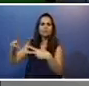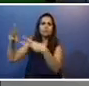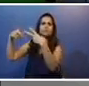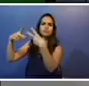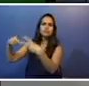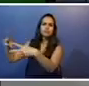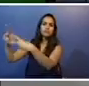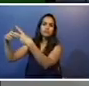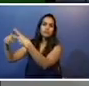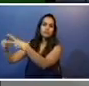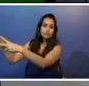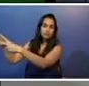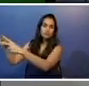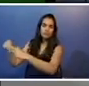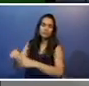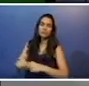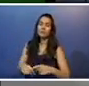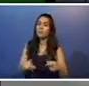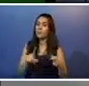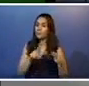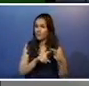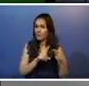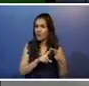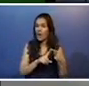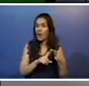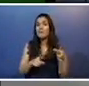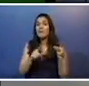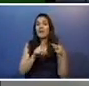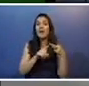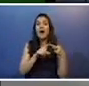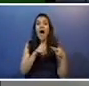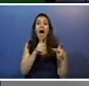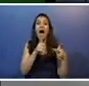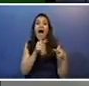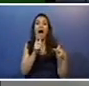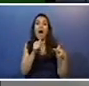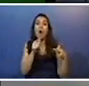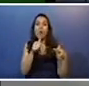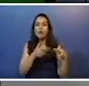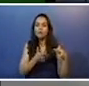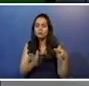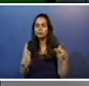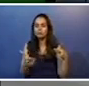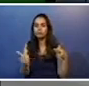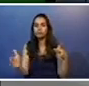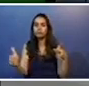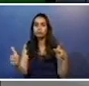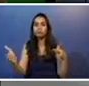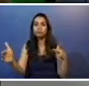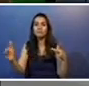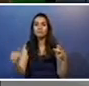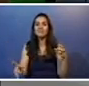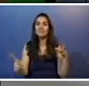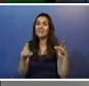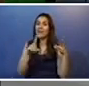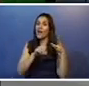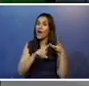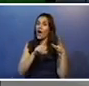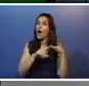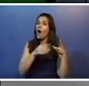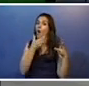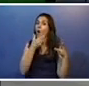Ah, é só pelo vento, professora? Não. Pela água, tá? Pelo